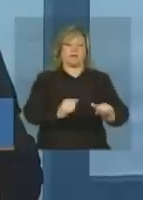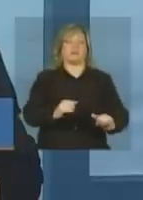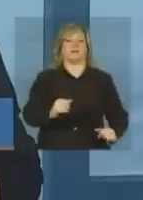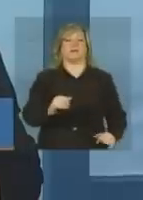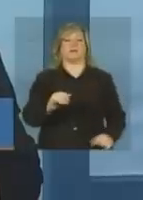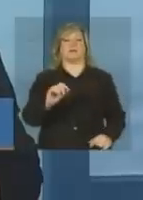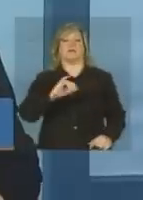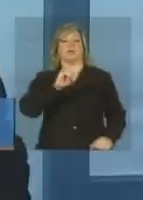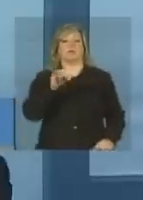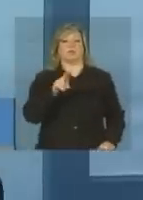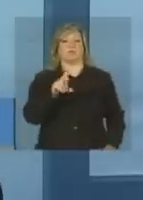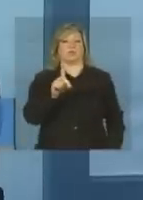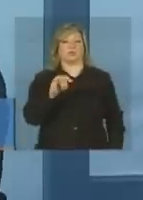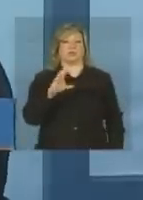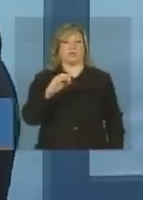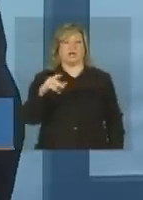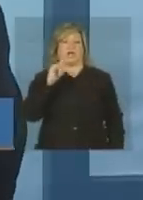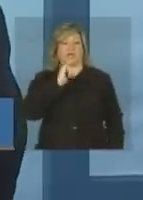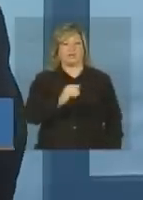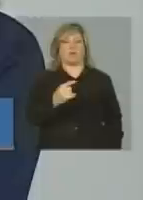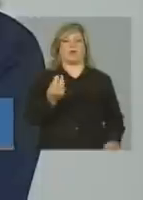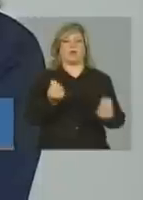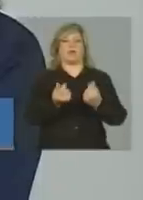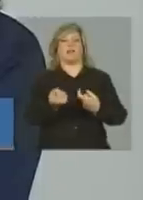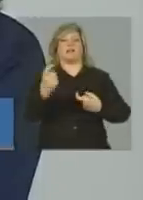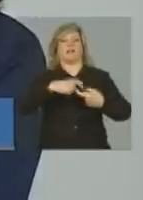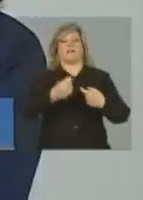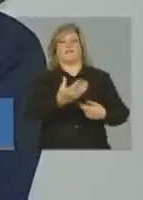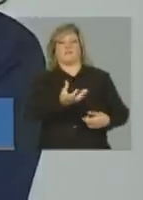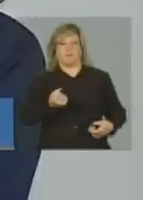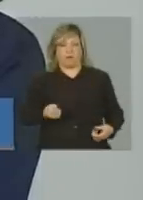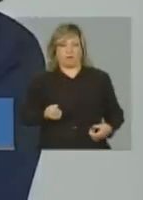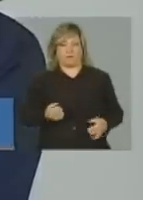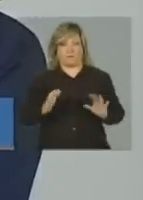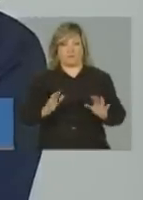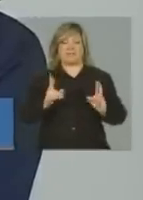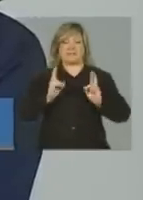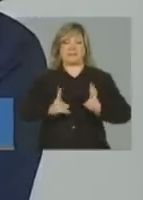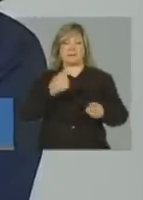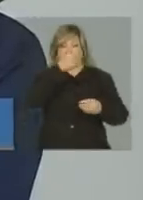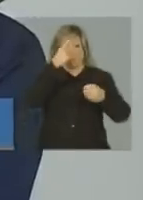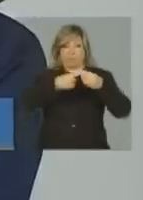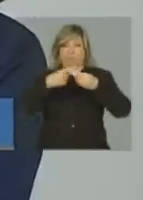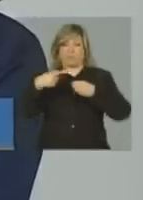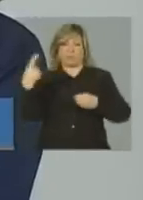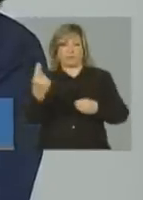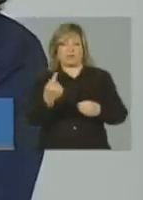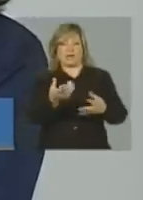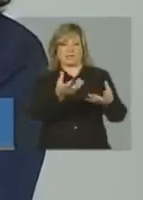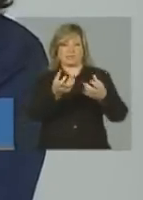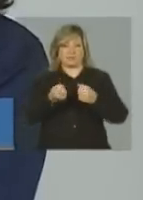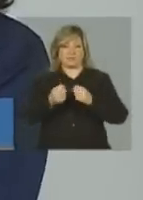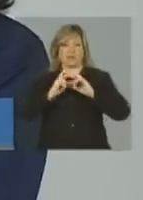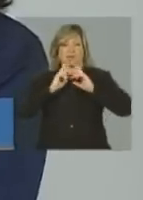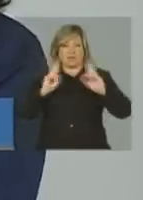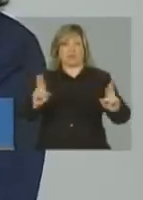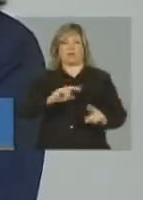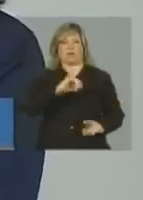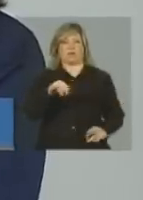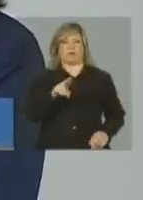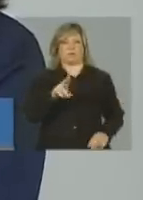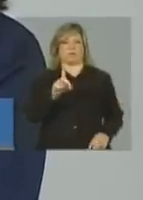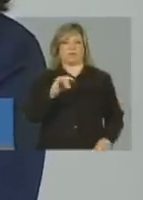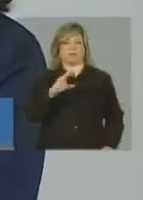Como devo proceder? Bom, toda vez que o município receber uma decisão judicial, o conteúdo dela, ou seja, o